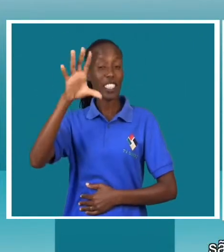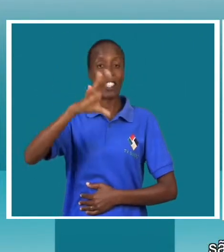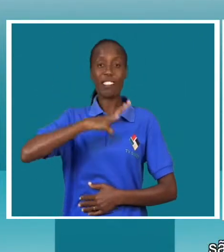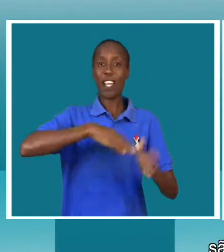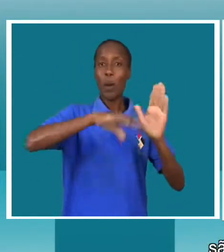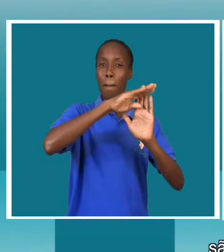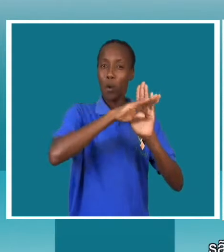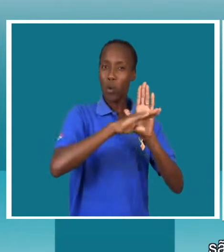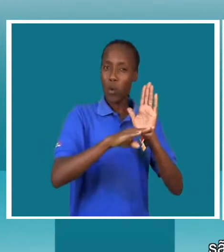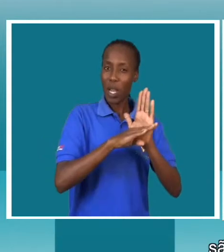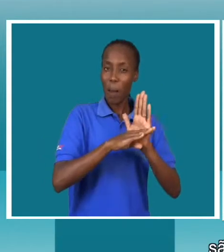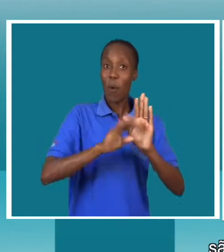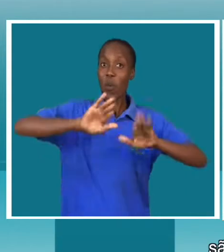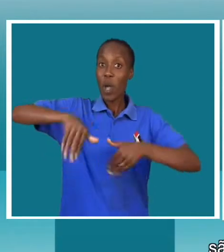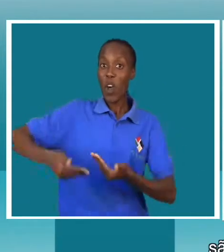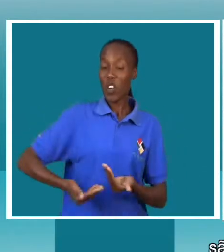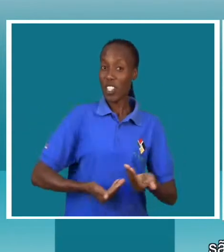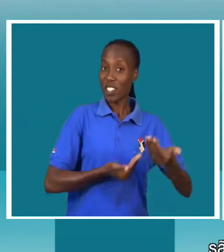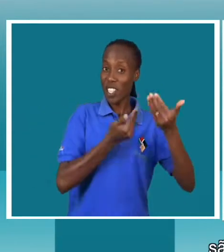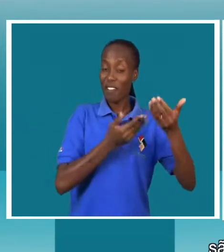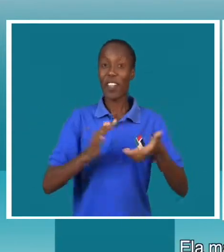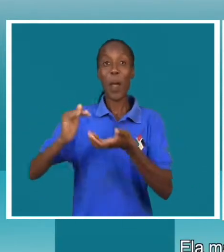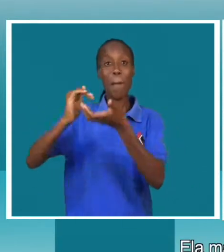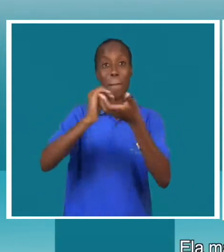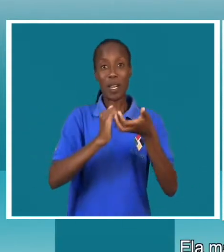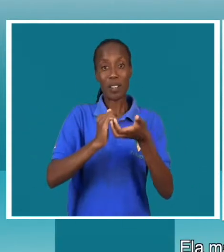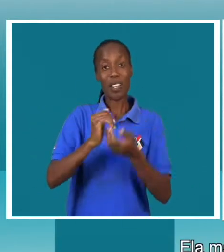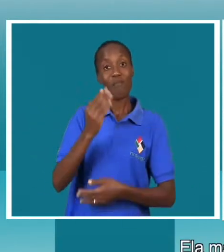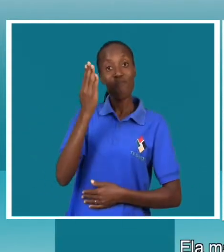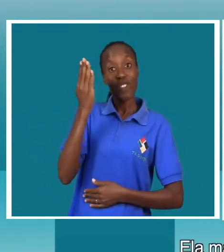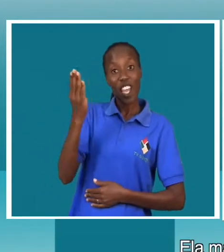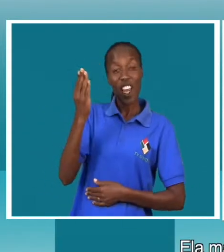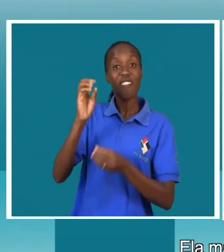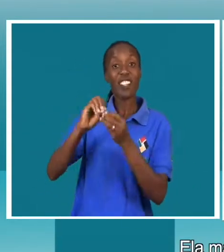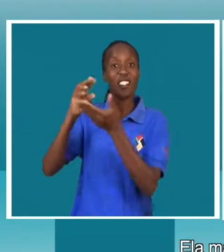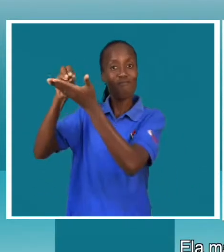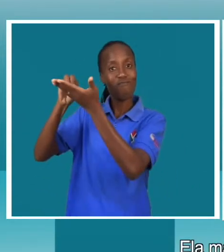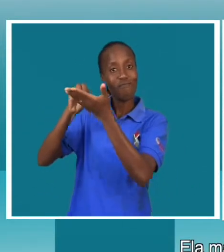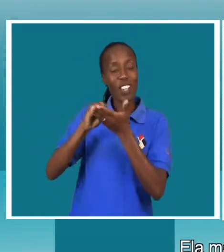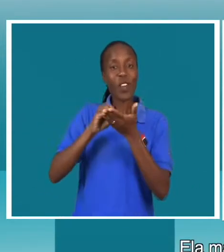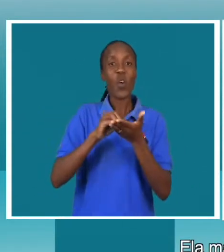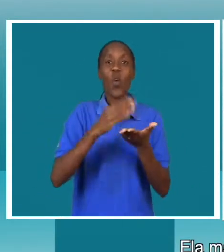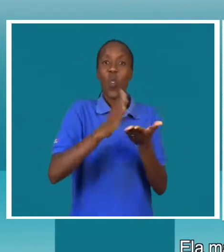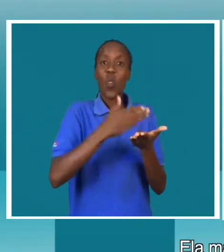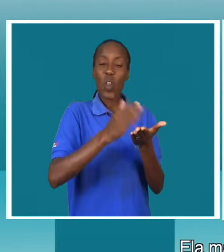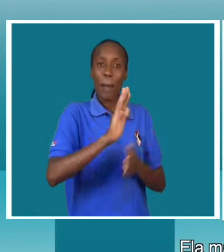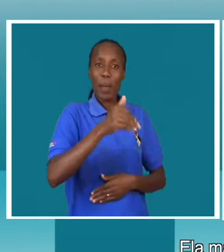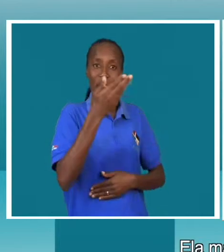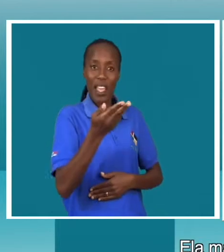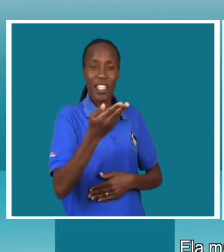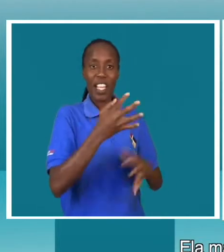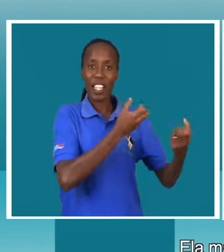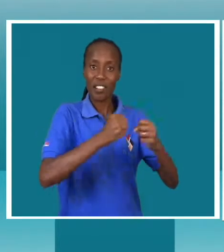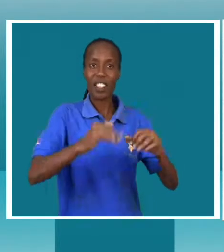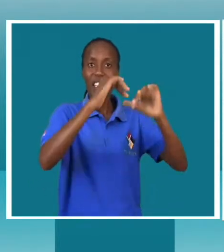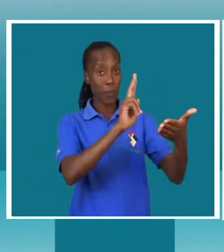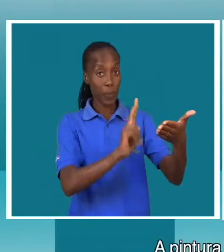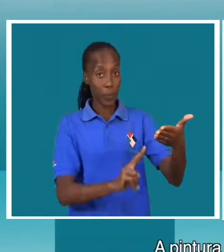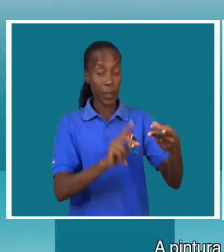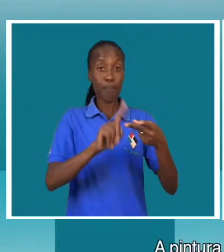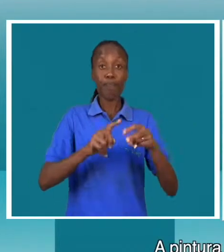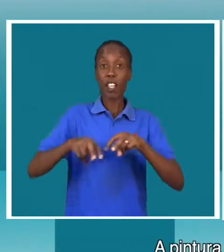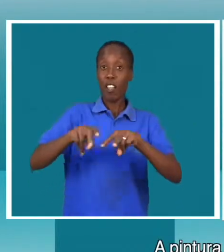programa particular, onde a Unicef é parceira. Então, eles mandam os livros que são específicos para aquela atividade que temos lá.